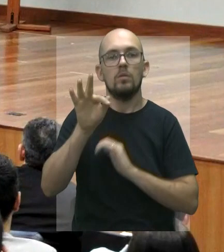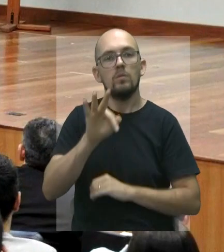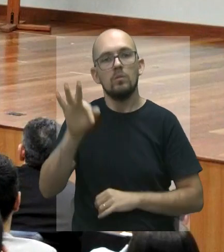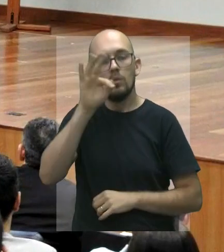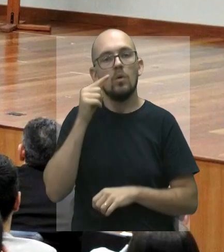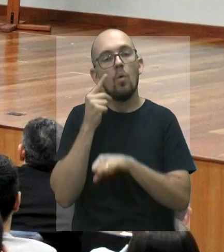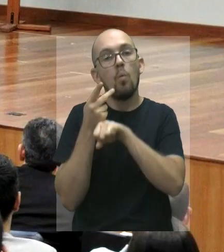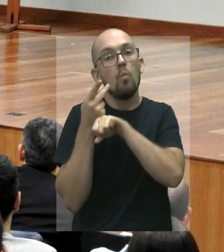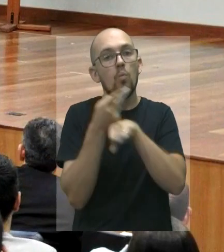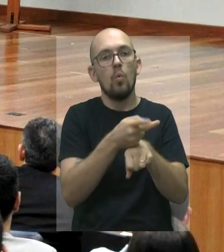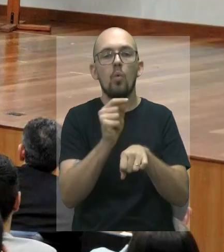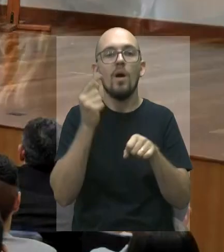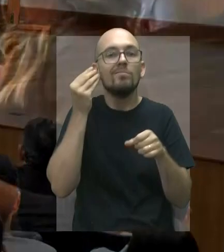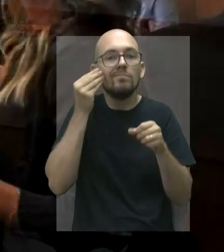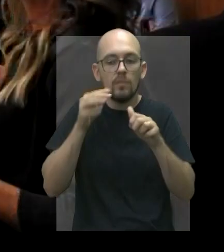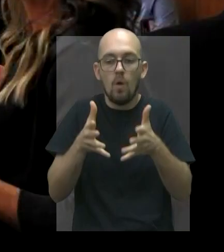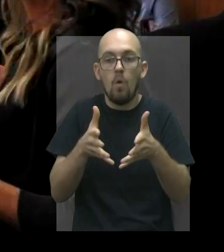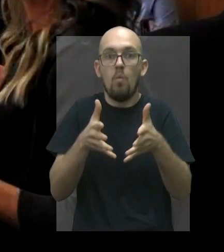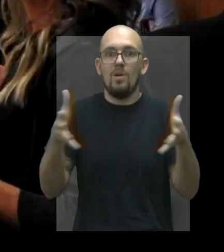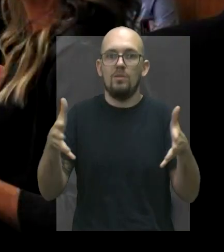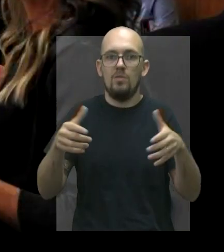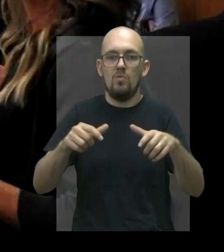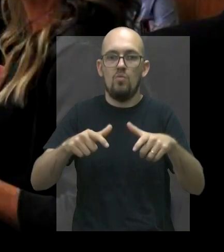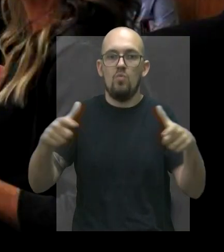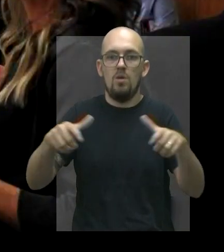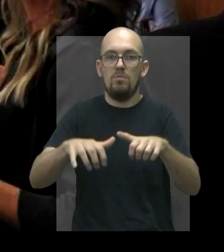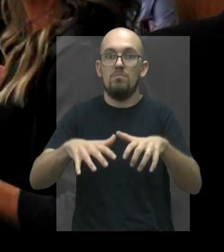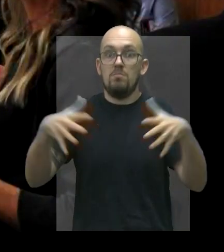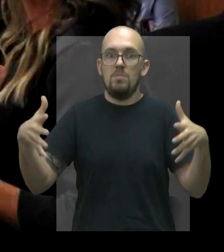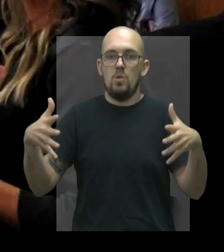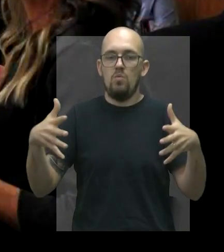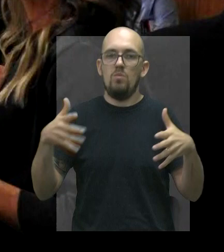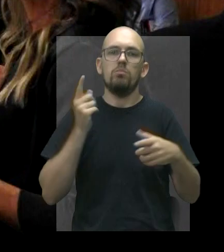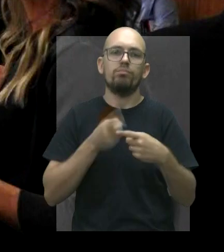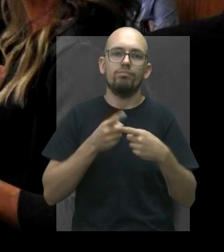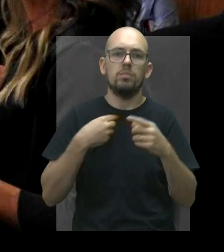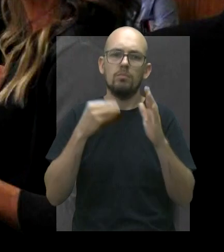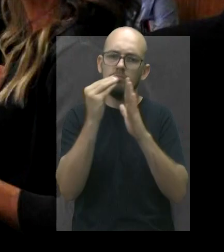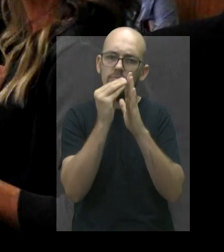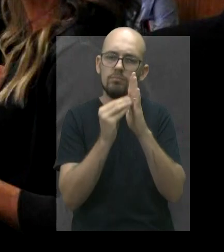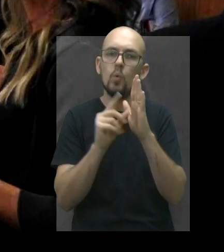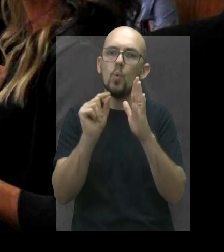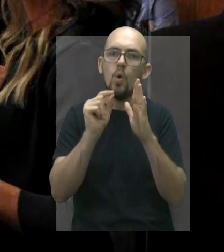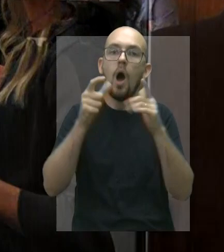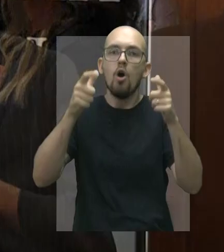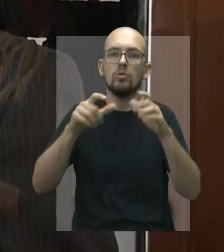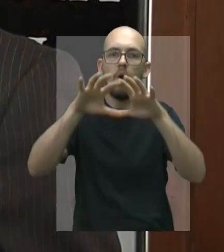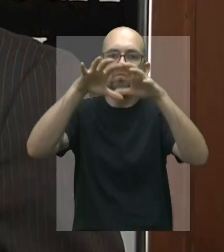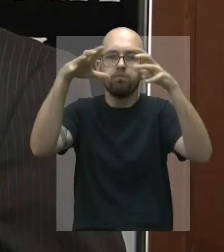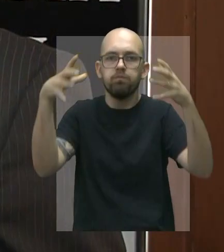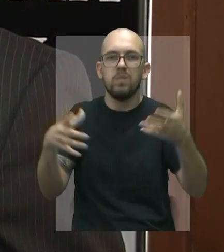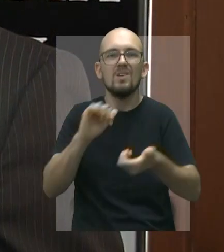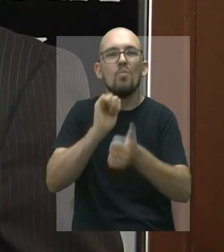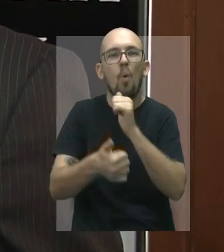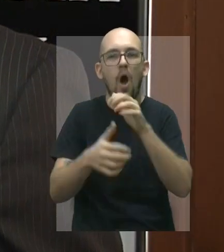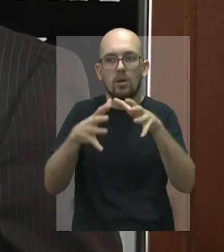procurou aumentar o local, né, fez uma programação de colocar no ginásio de esportes, montar